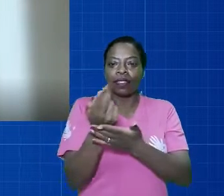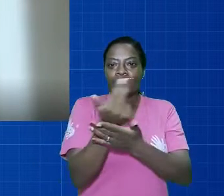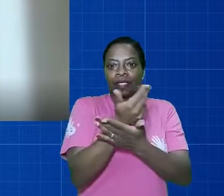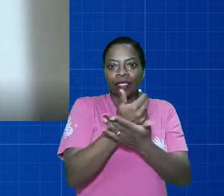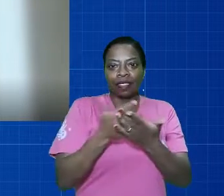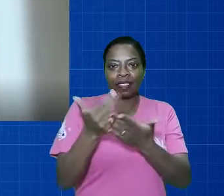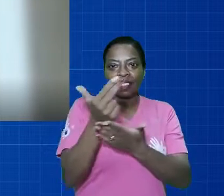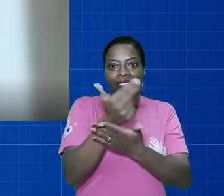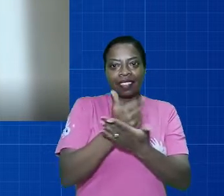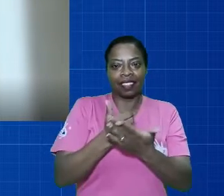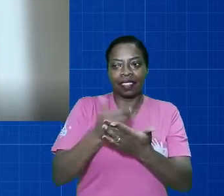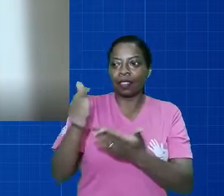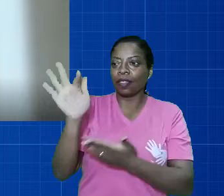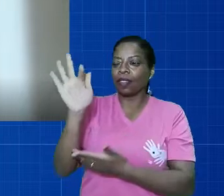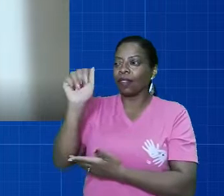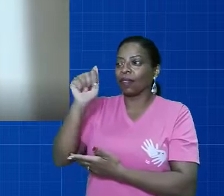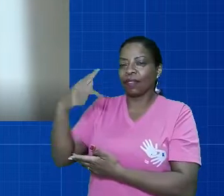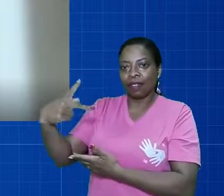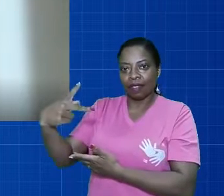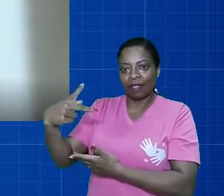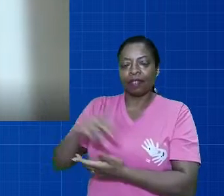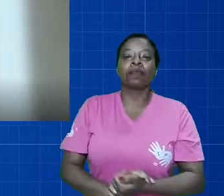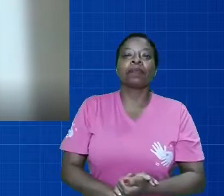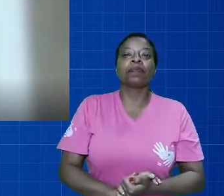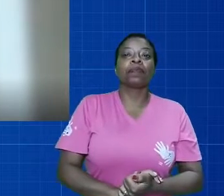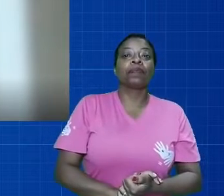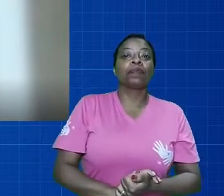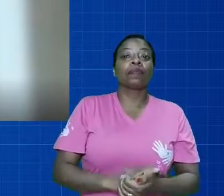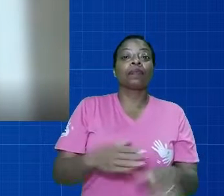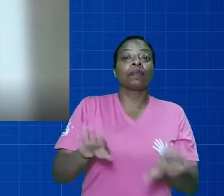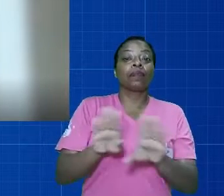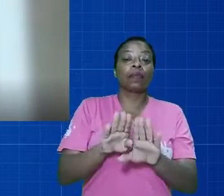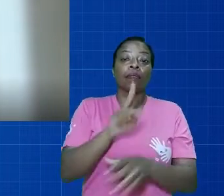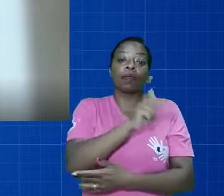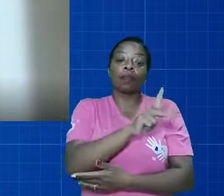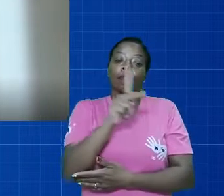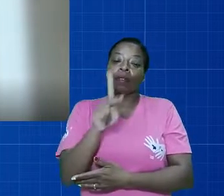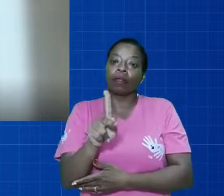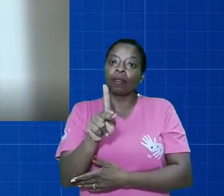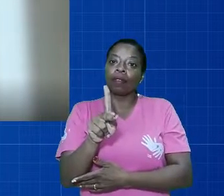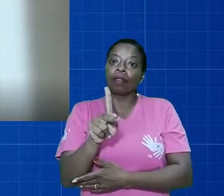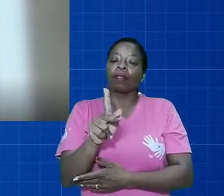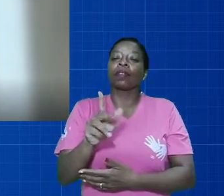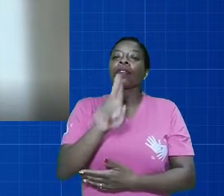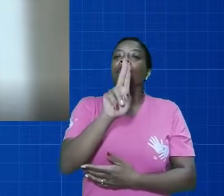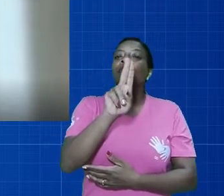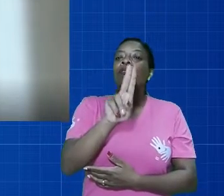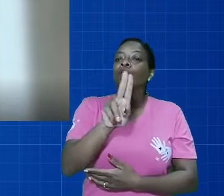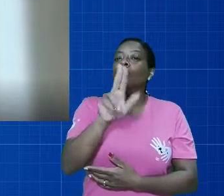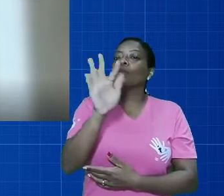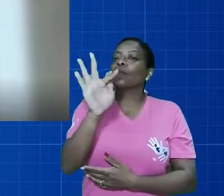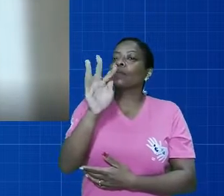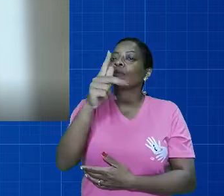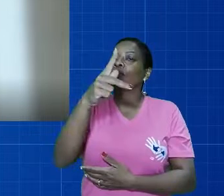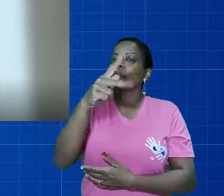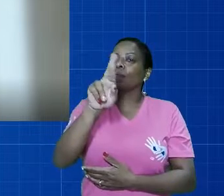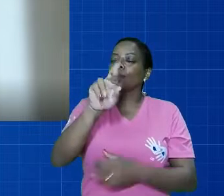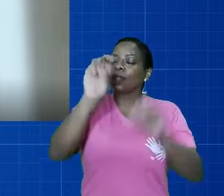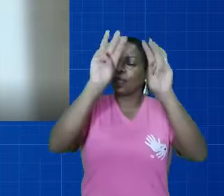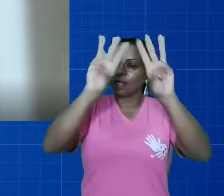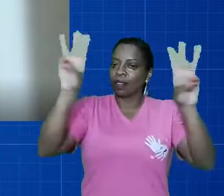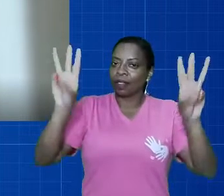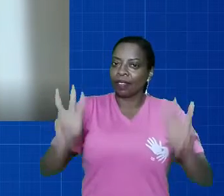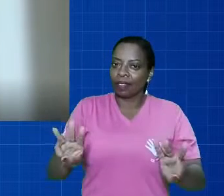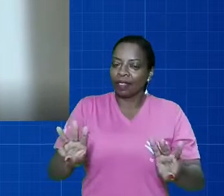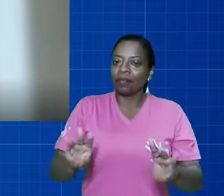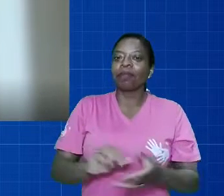do Paraná em 2001. Professor adjunto da UFPR, do Departamento de Expressão